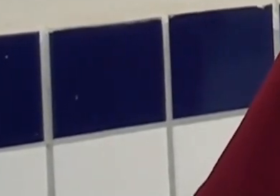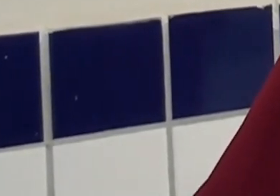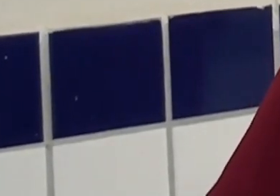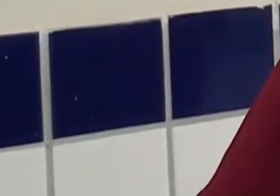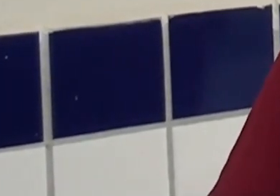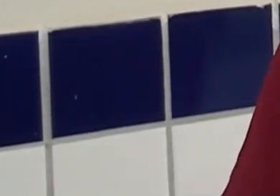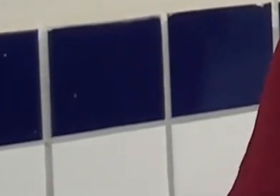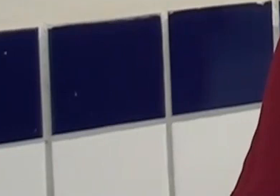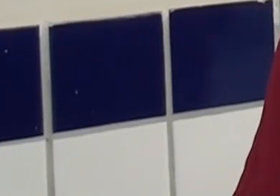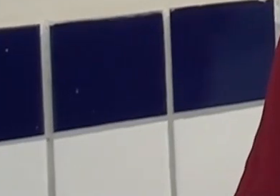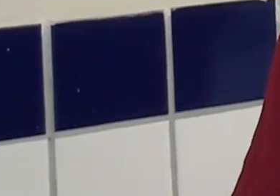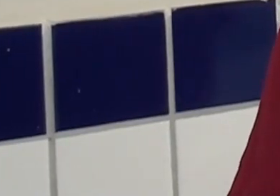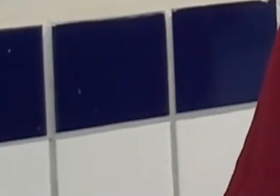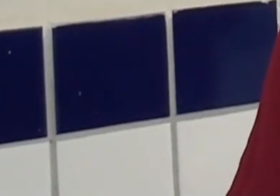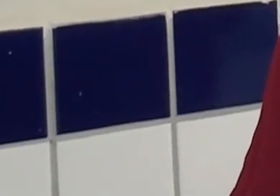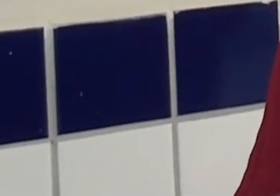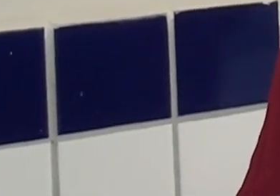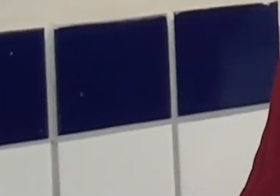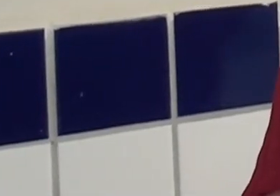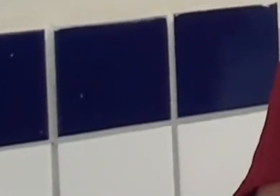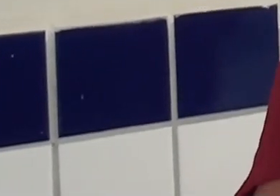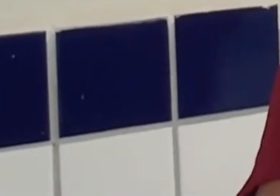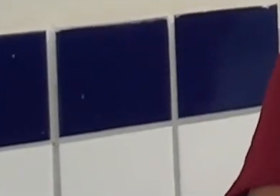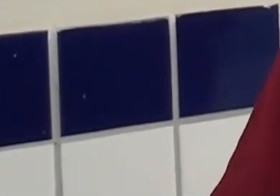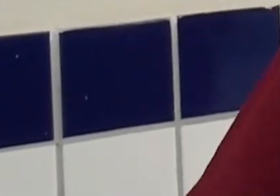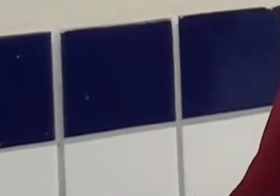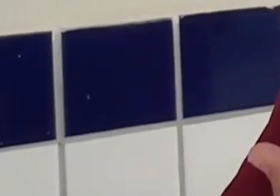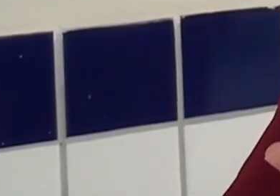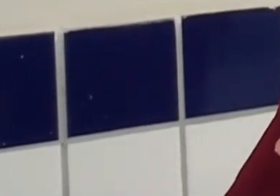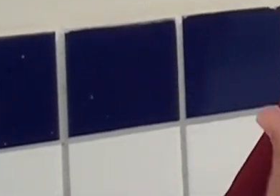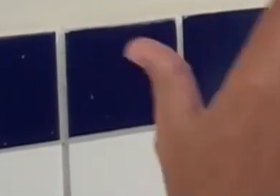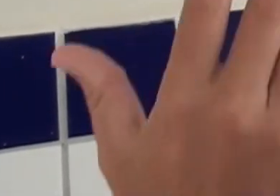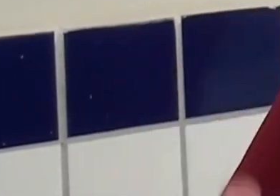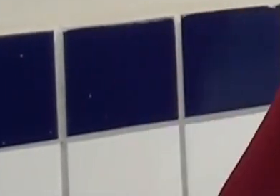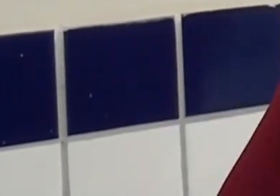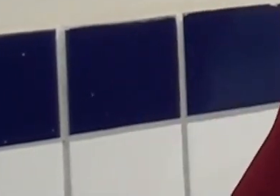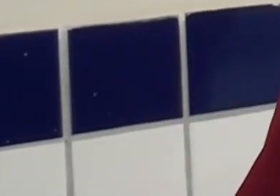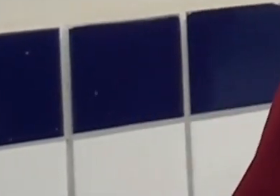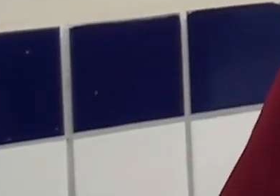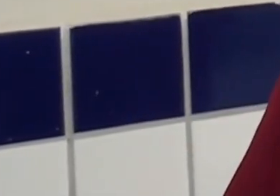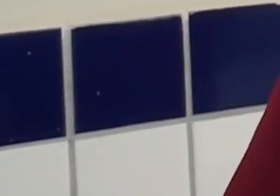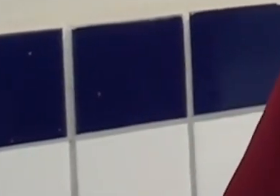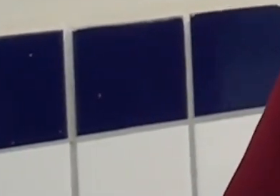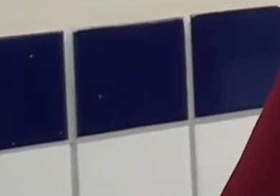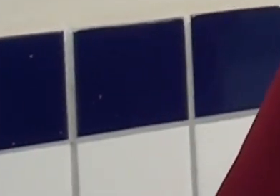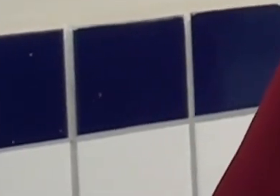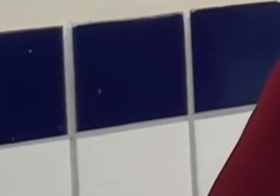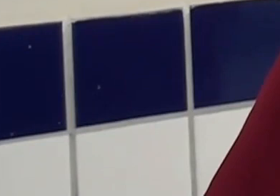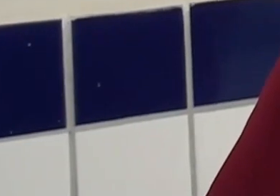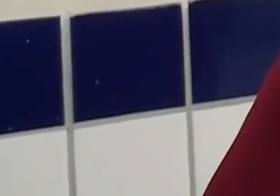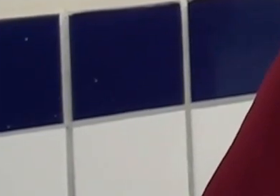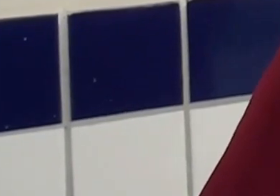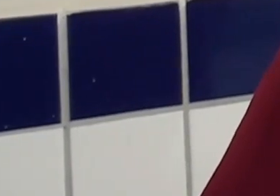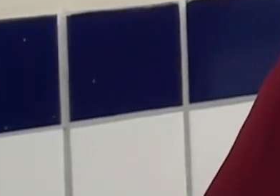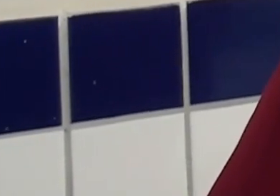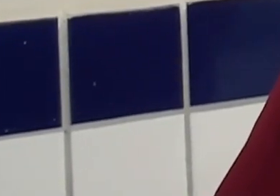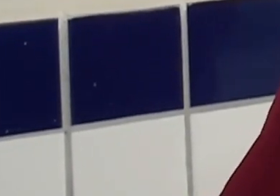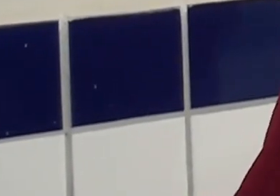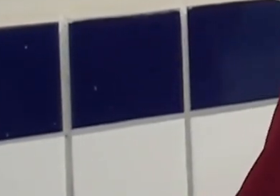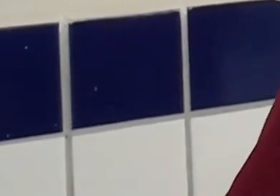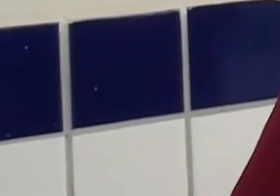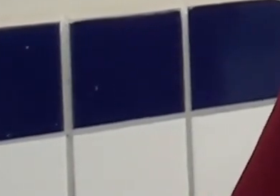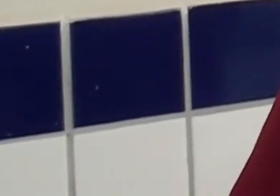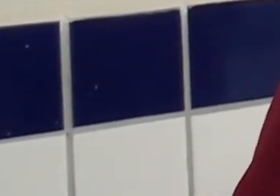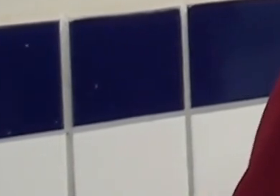Caxias. Parabenizá-lo também pela iniciativa, né, de estar nos ajudando diante de uma situação tão crítica que é o que